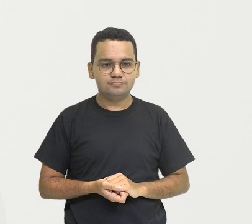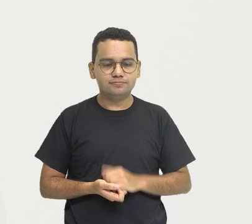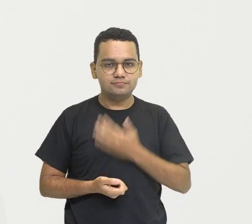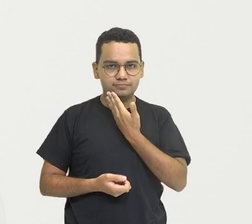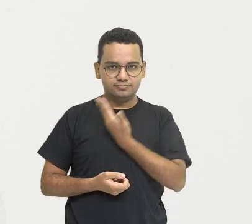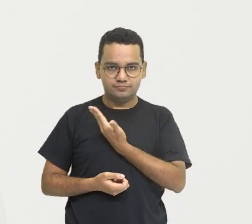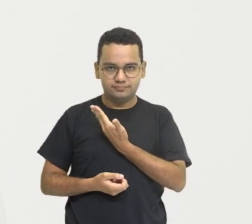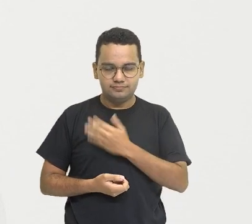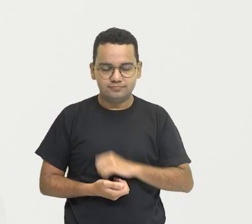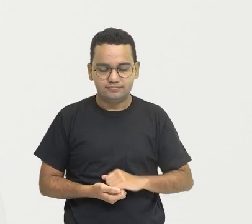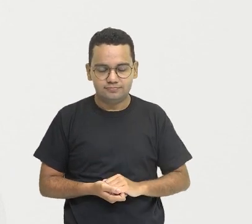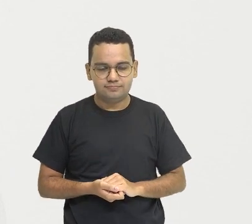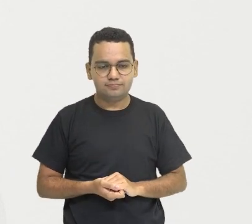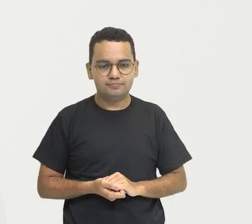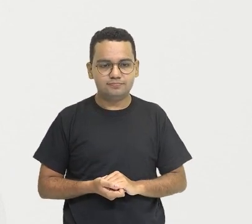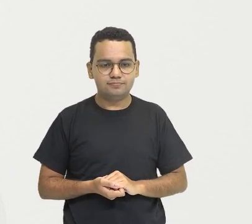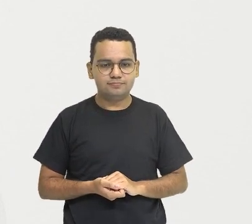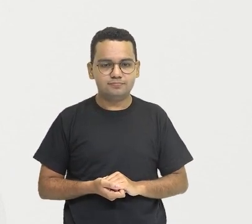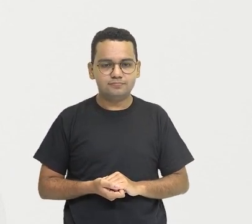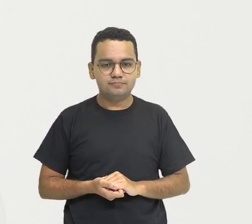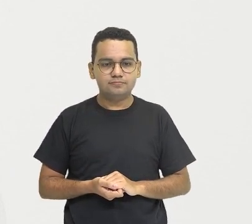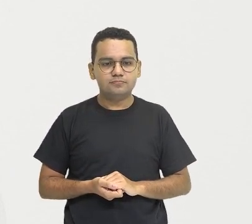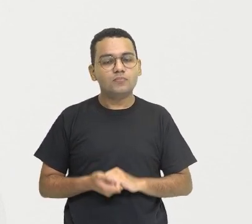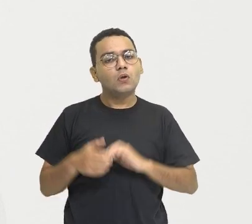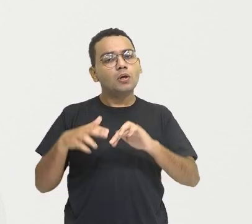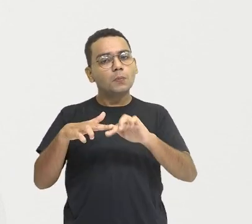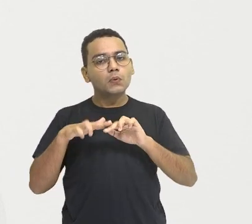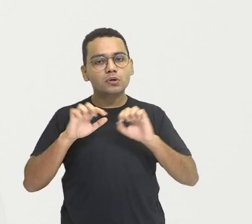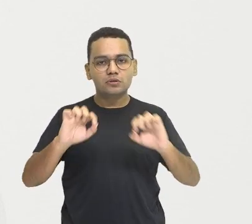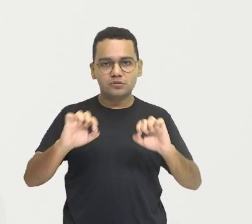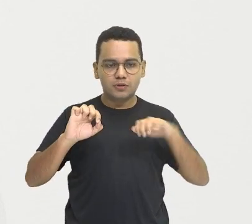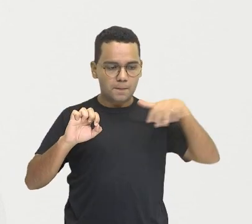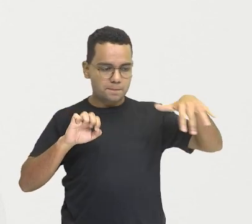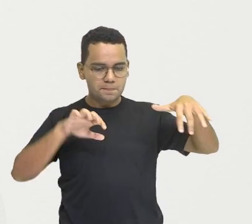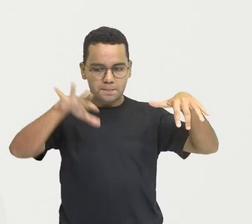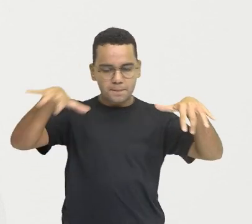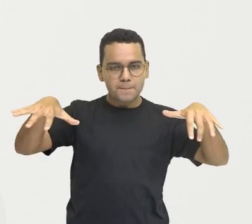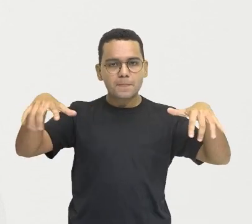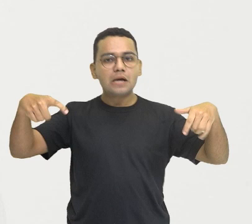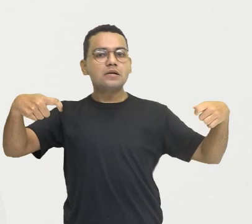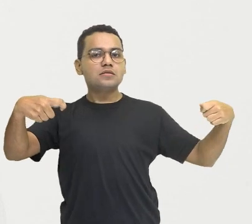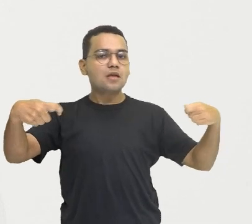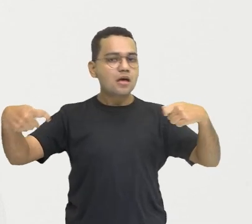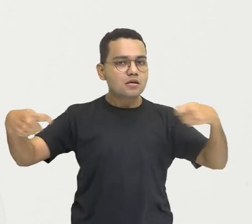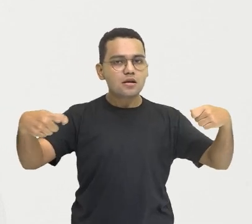bloco socialista. E esses dois países, como eu falei para vocês, eles brigam ali pelo